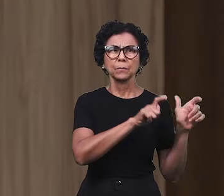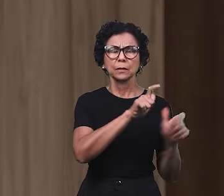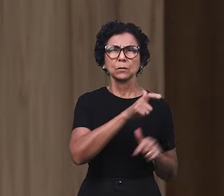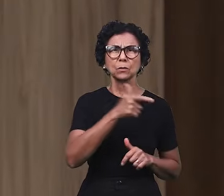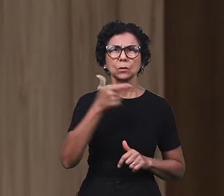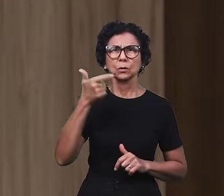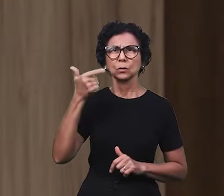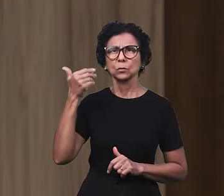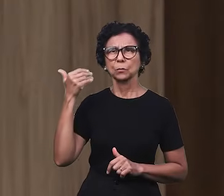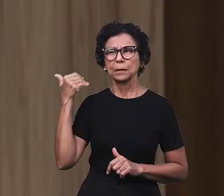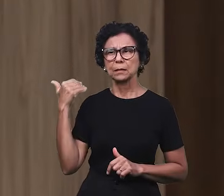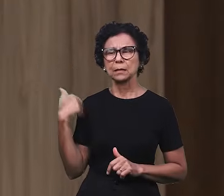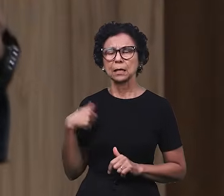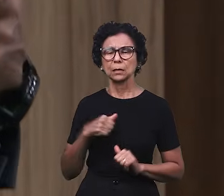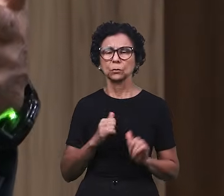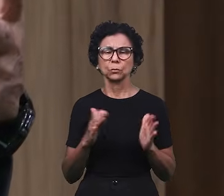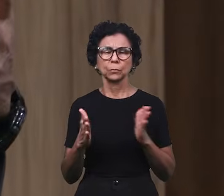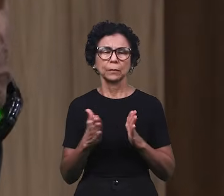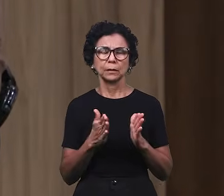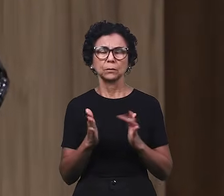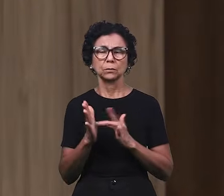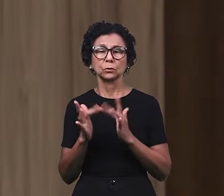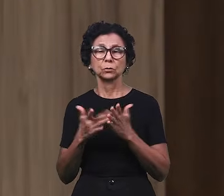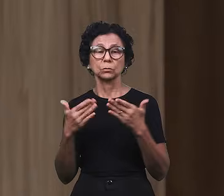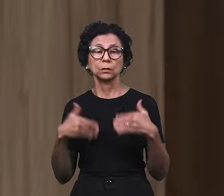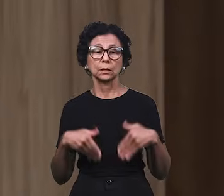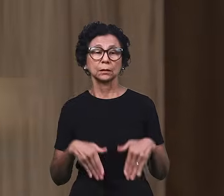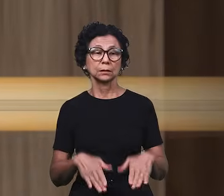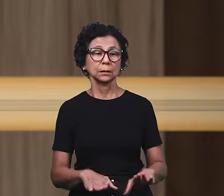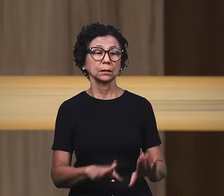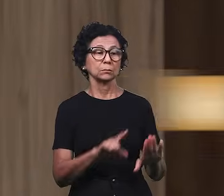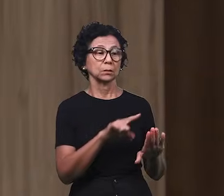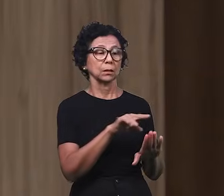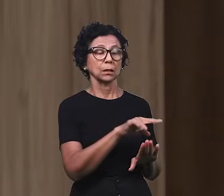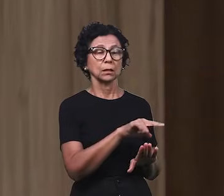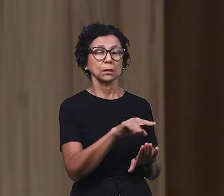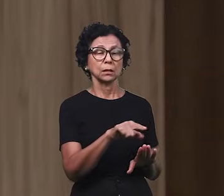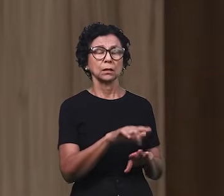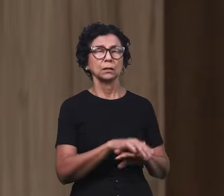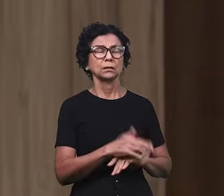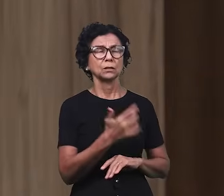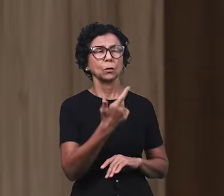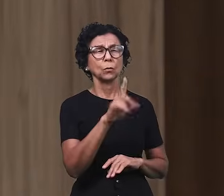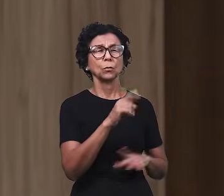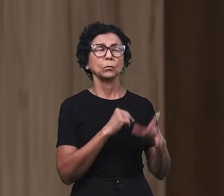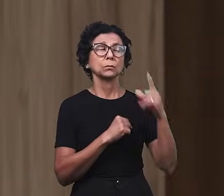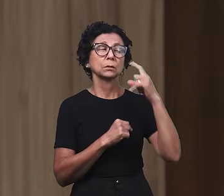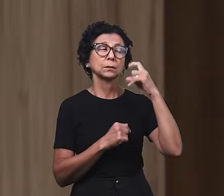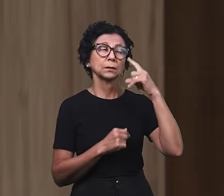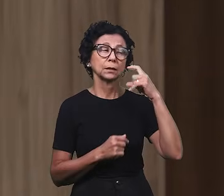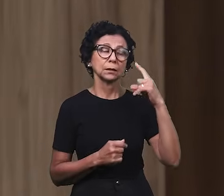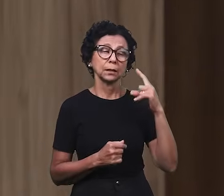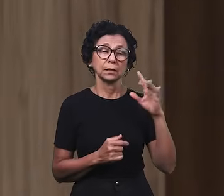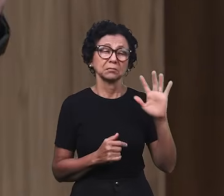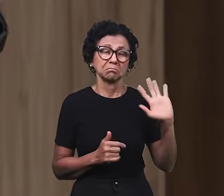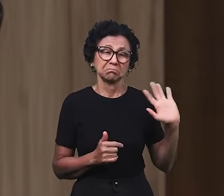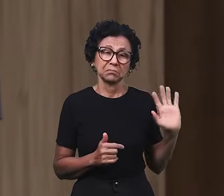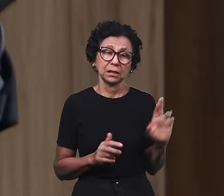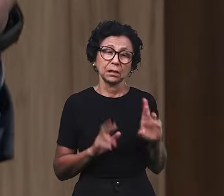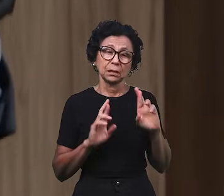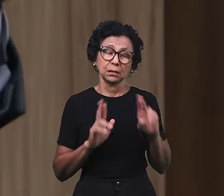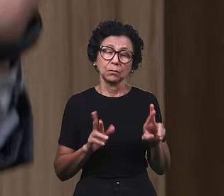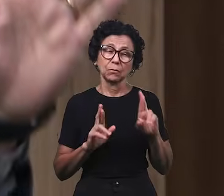Jesus estavam anestesiados, né? Eles estavam absorvidos em outros interesses que não